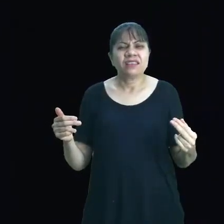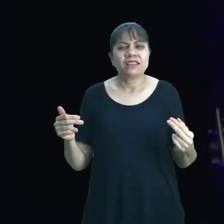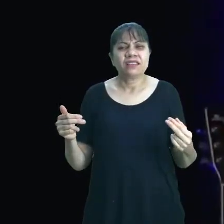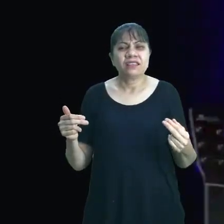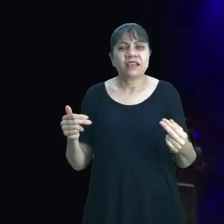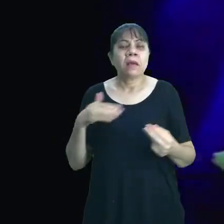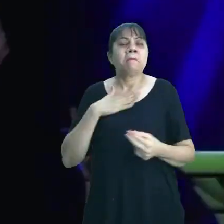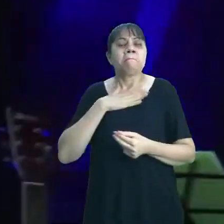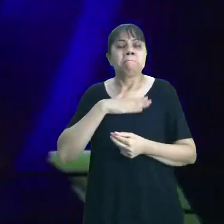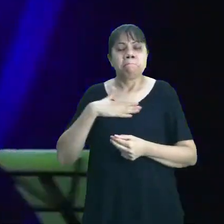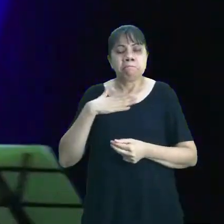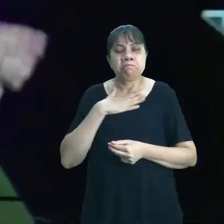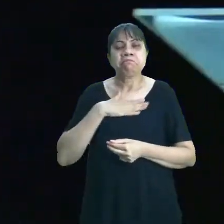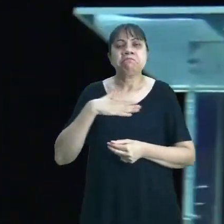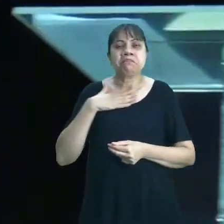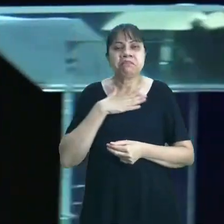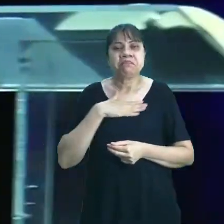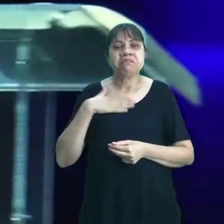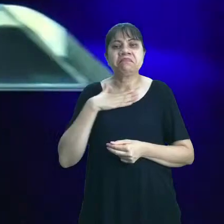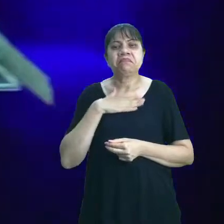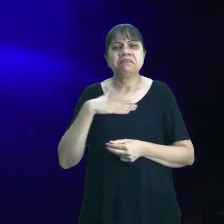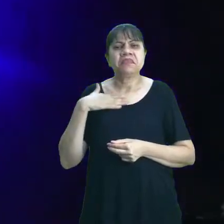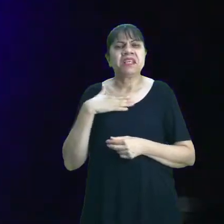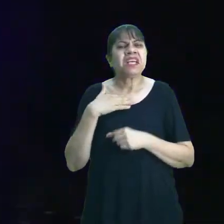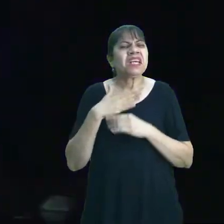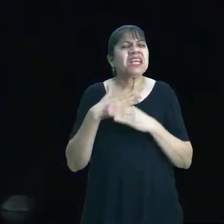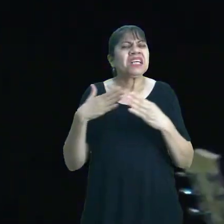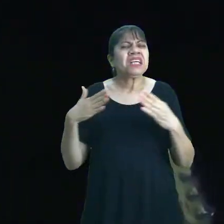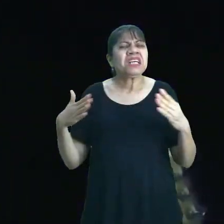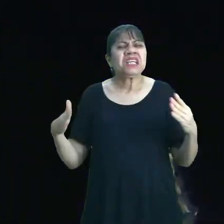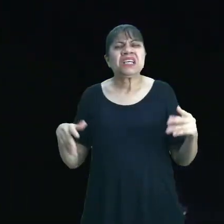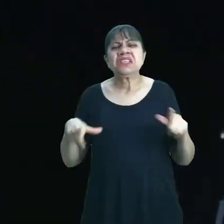prazeres, grandes realizações,